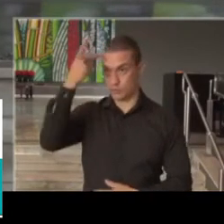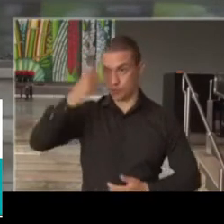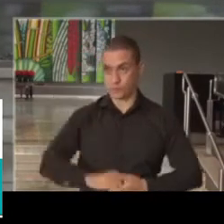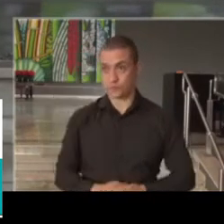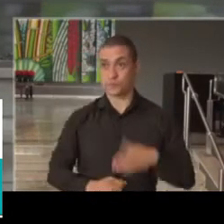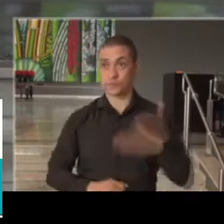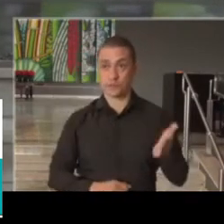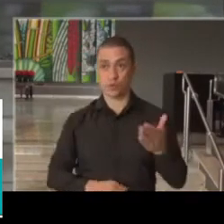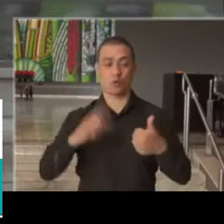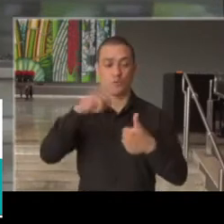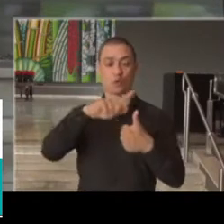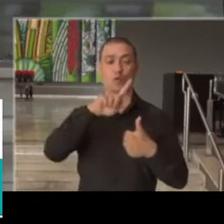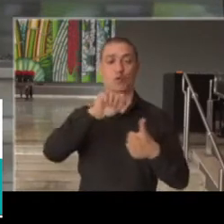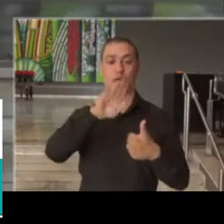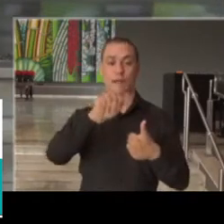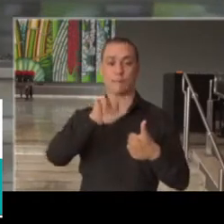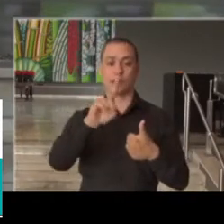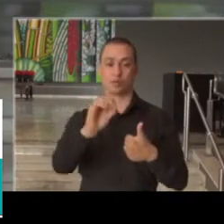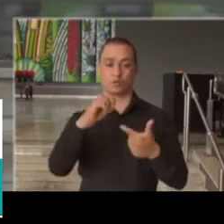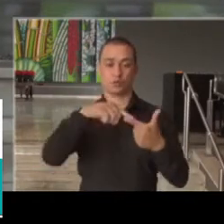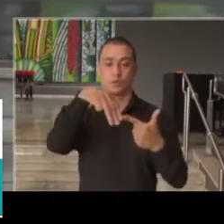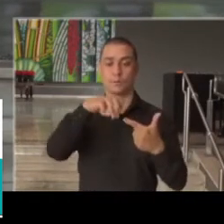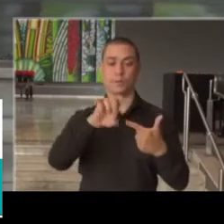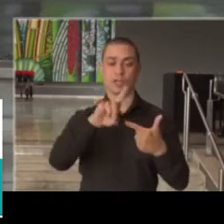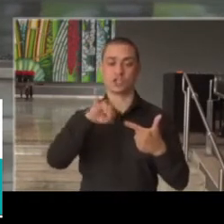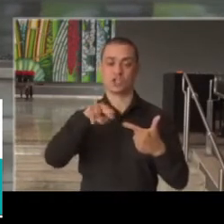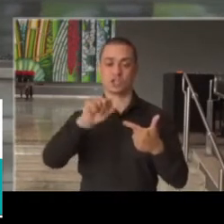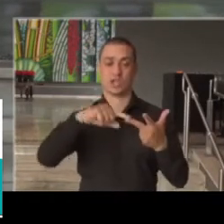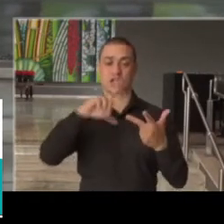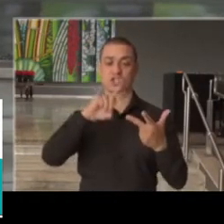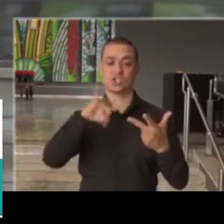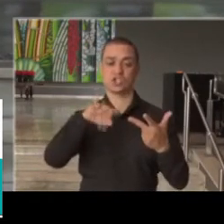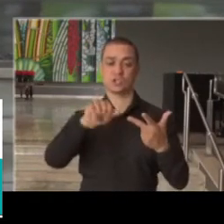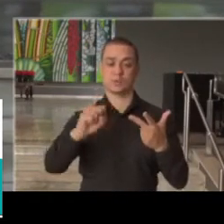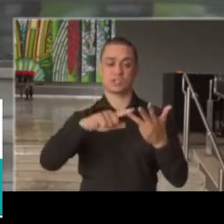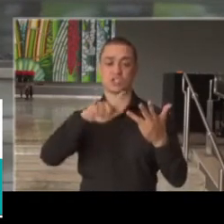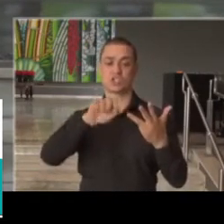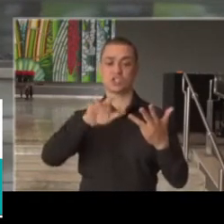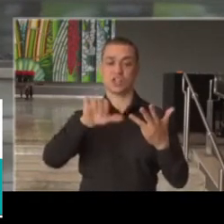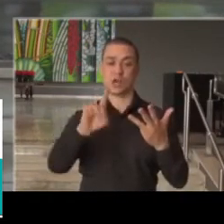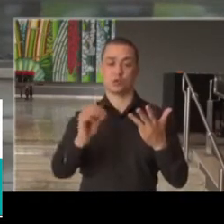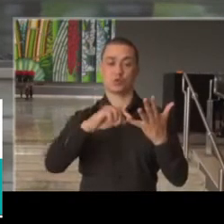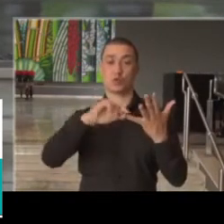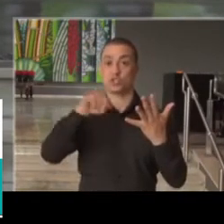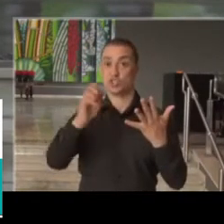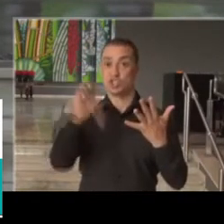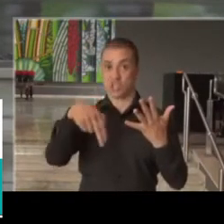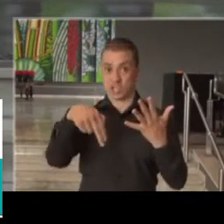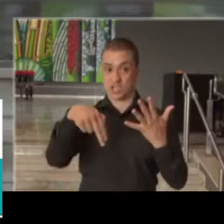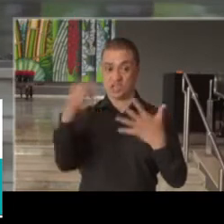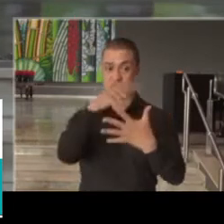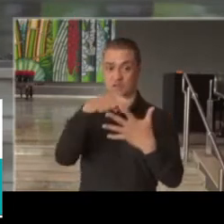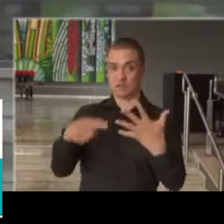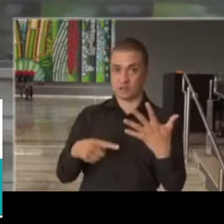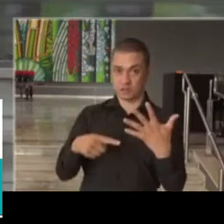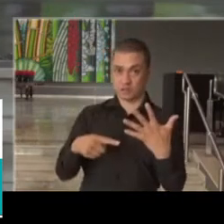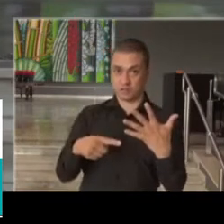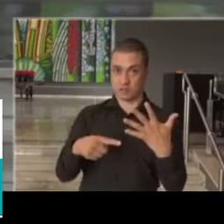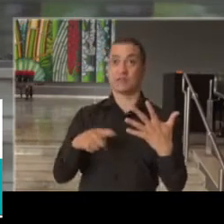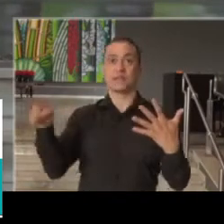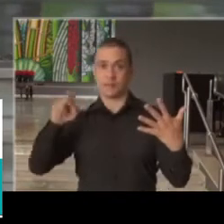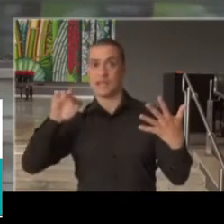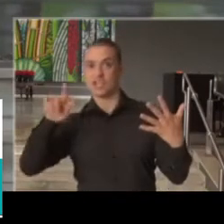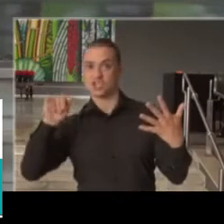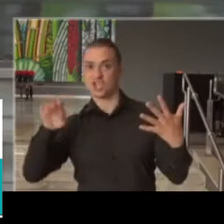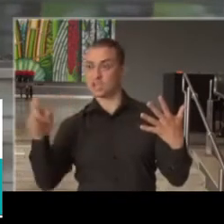doutores Gabardo, Medina, Dimas, Geraldo Reply e Jean Gorenstein, assim como Regiane de Paula,